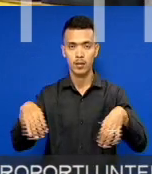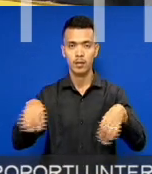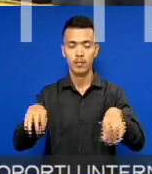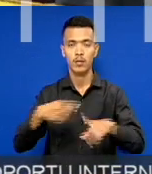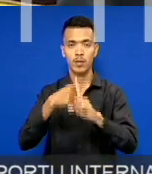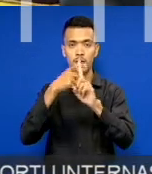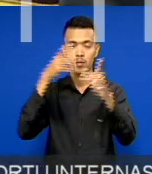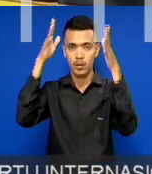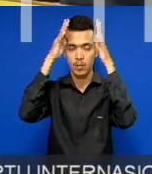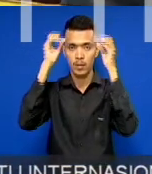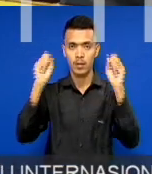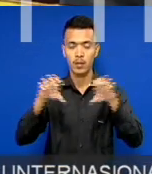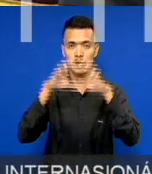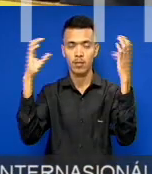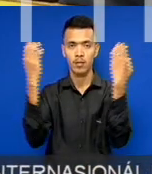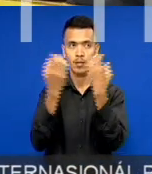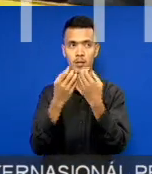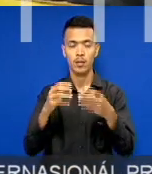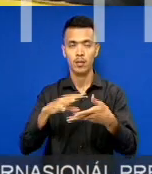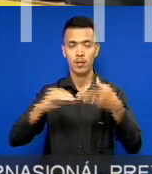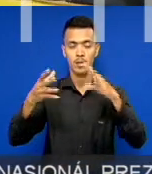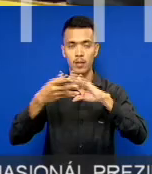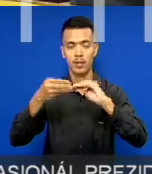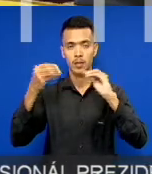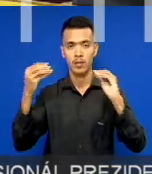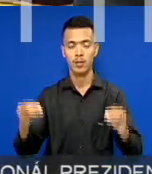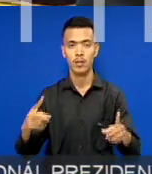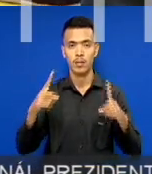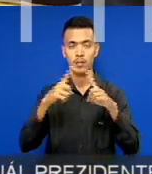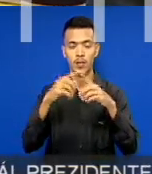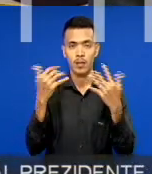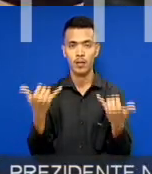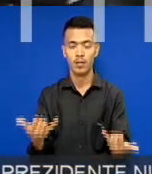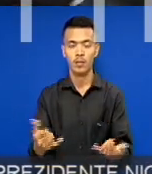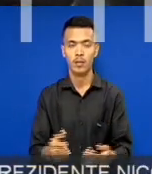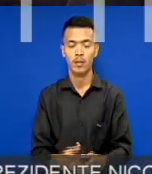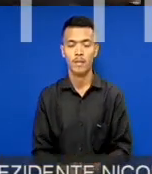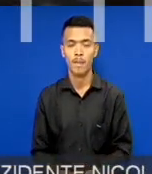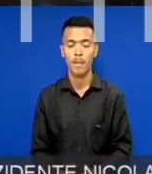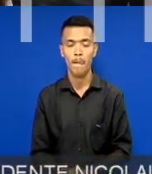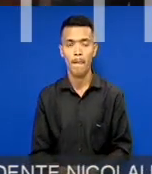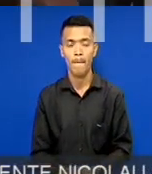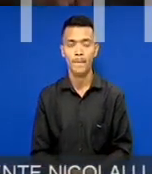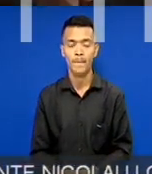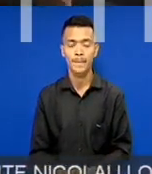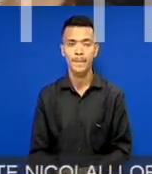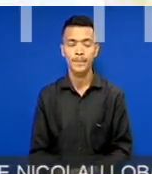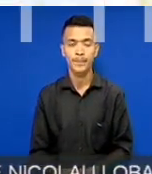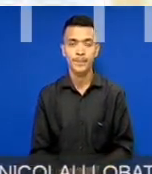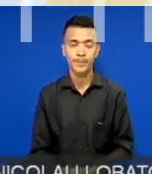Husi Presidente Conselho Museu Memorial Cessante, batual Presidente Autoridade Município